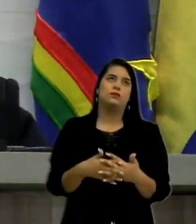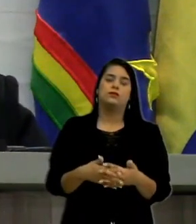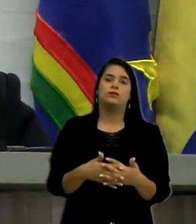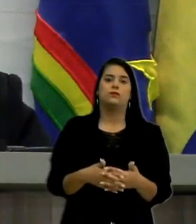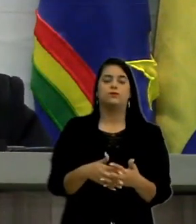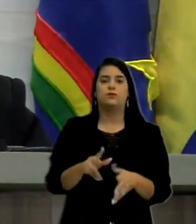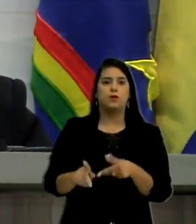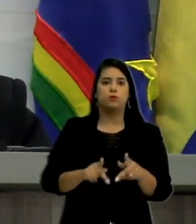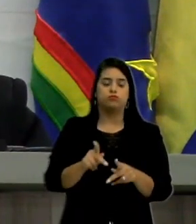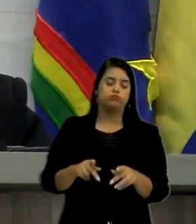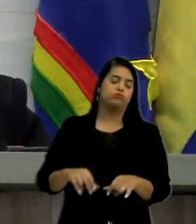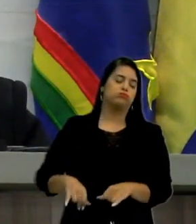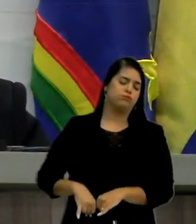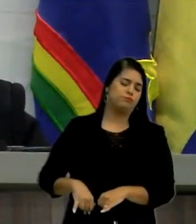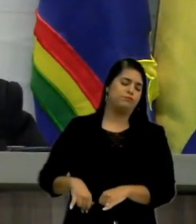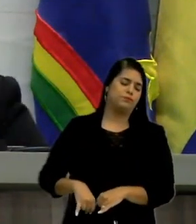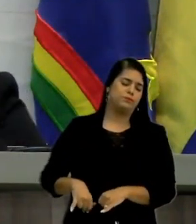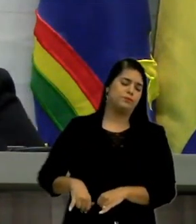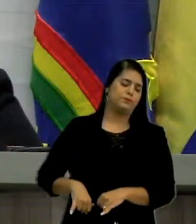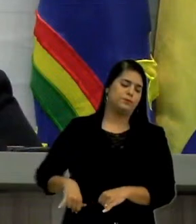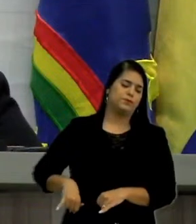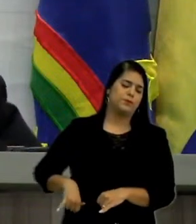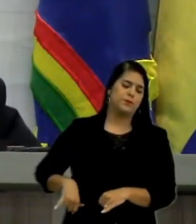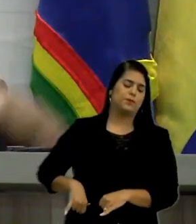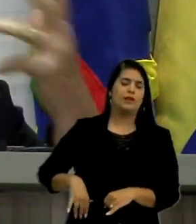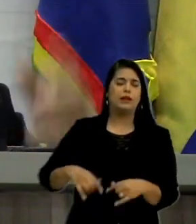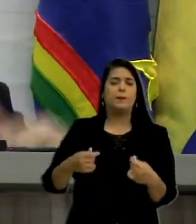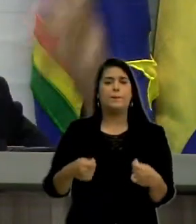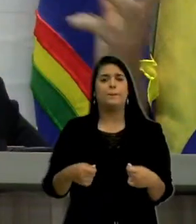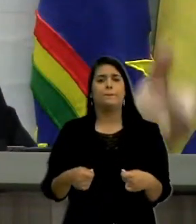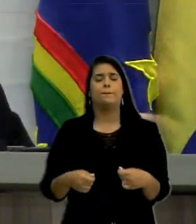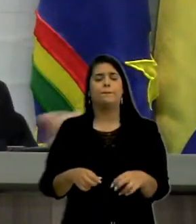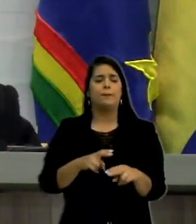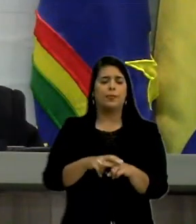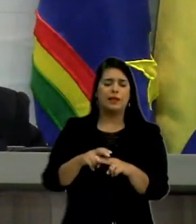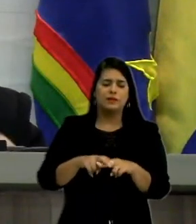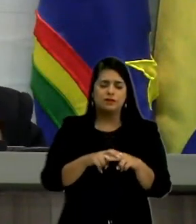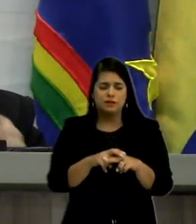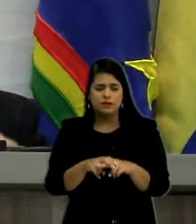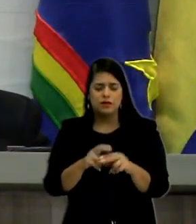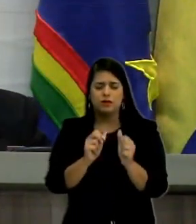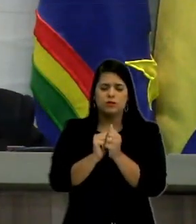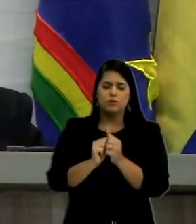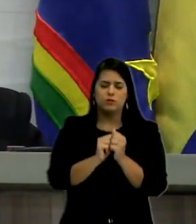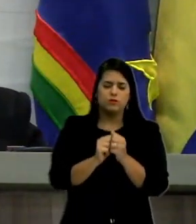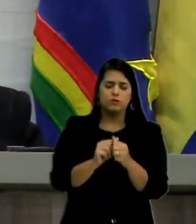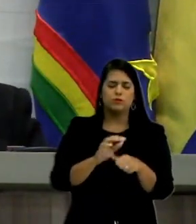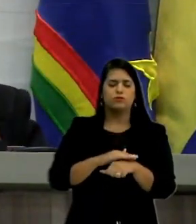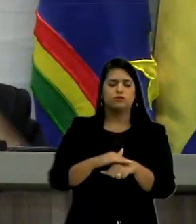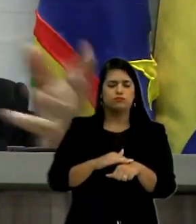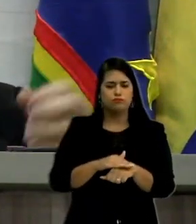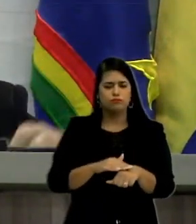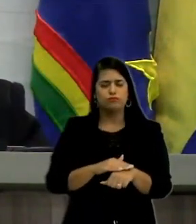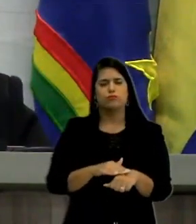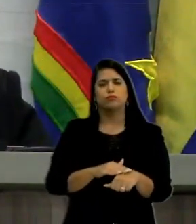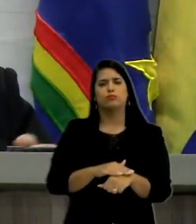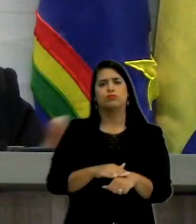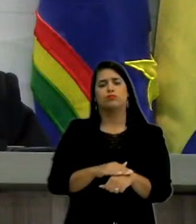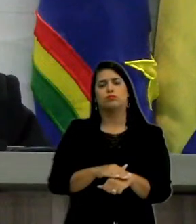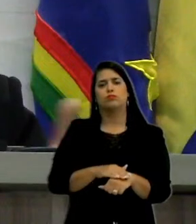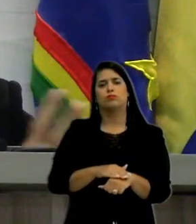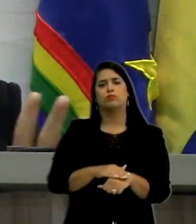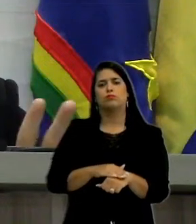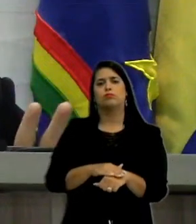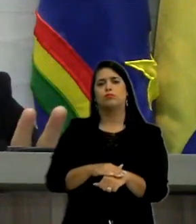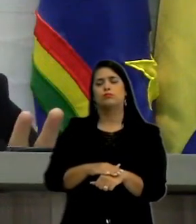população está sofrendo. Então temos que realmente sentar-se, conversar, tomar uma atitude e ir até Recife,